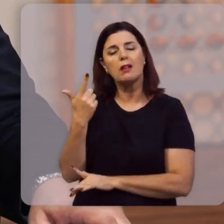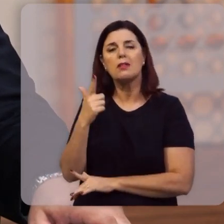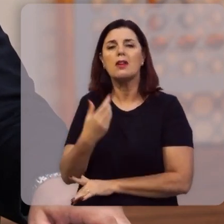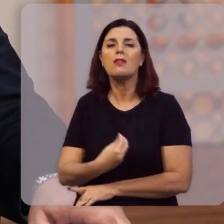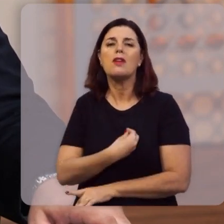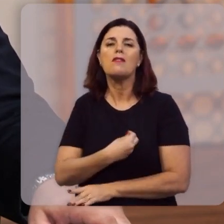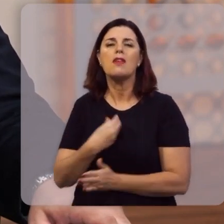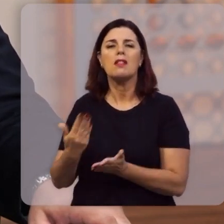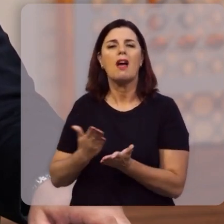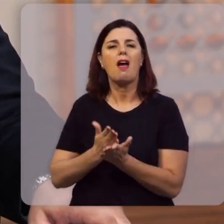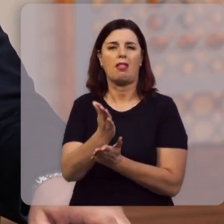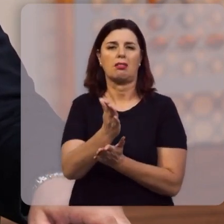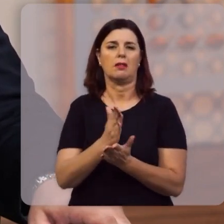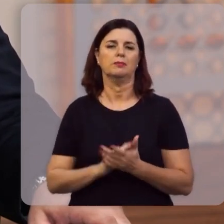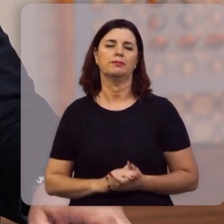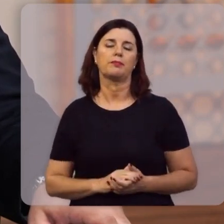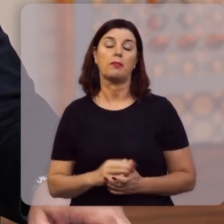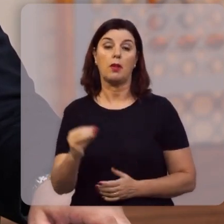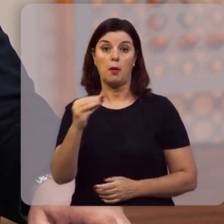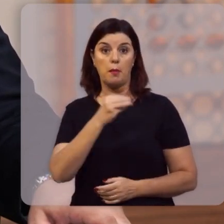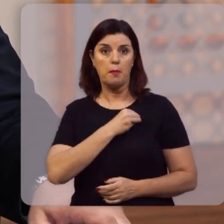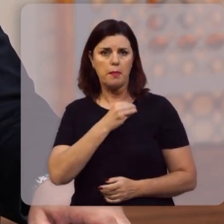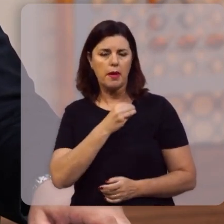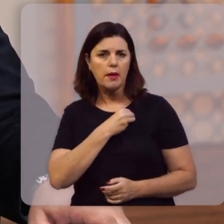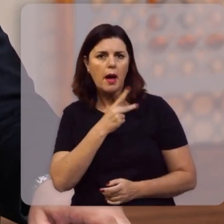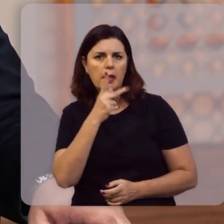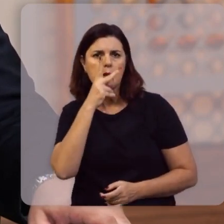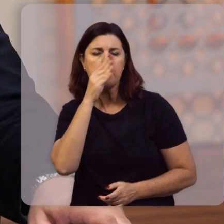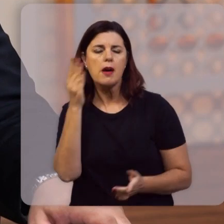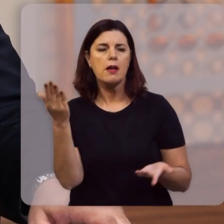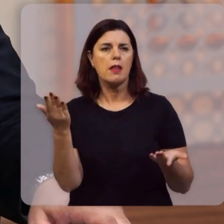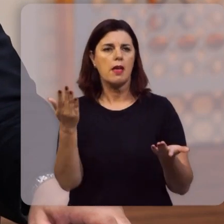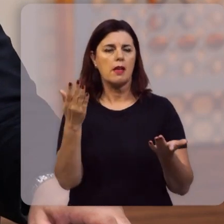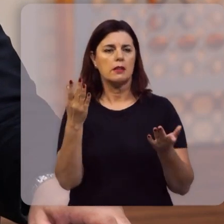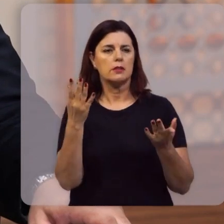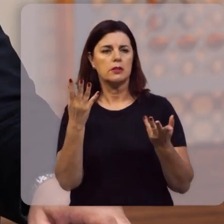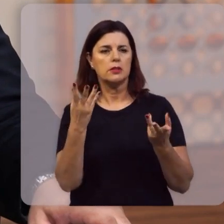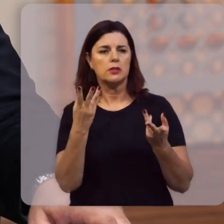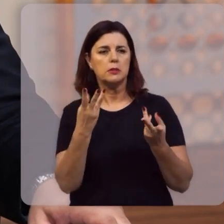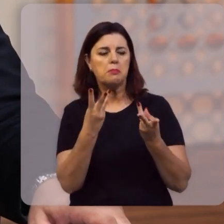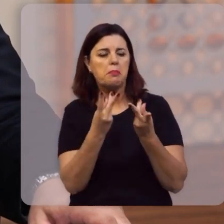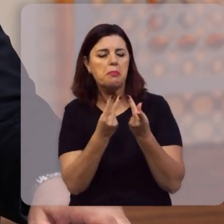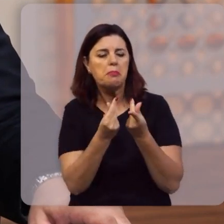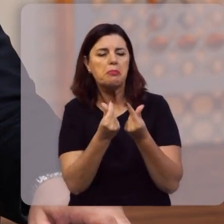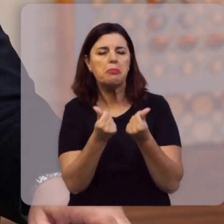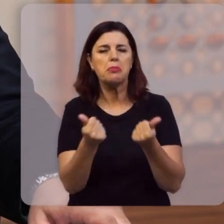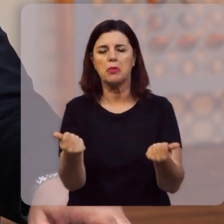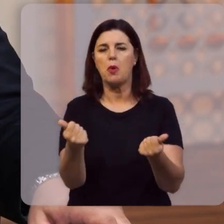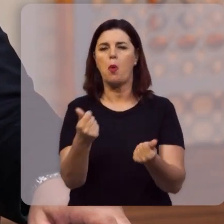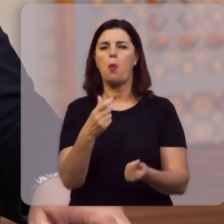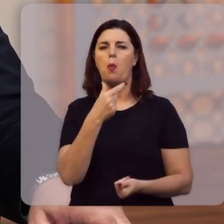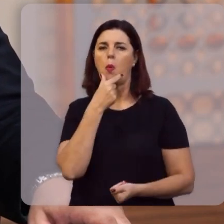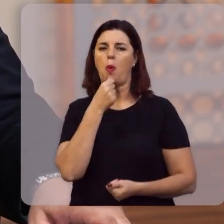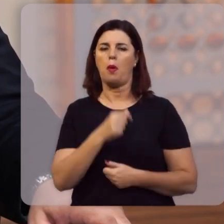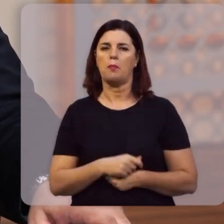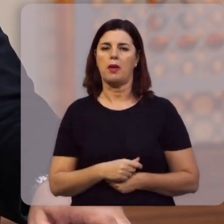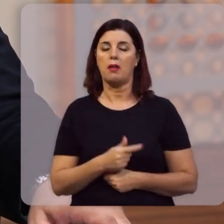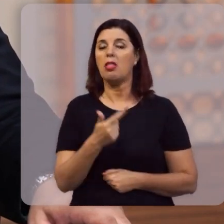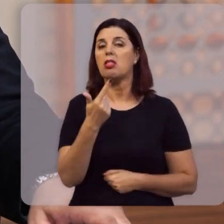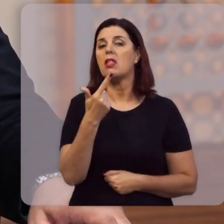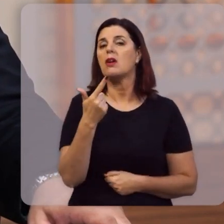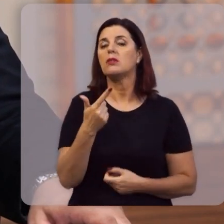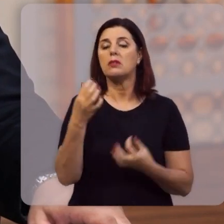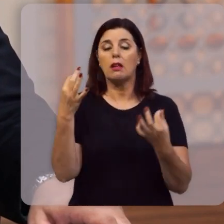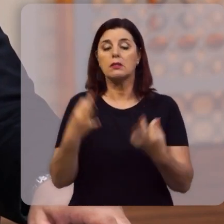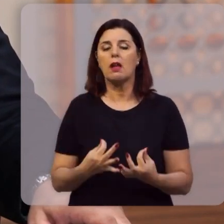em retidão. O pecado afetou o homem desde o âmago, desde o íntimo. Não há parte